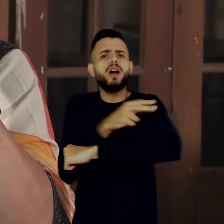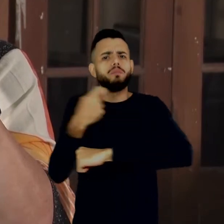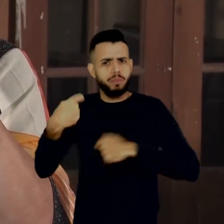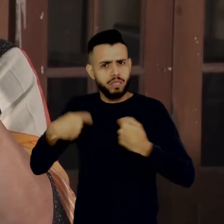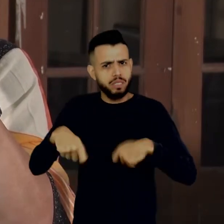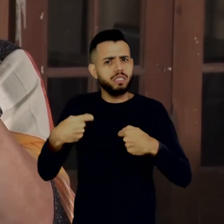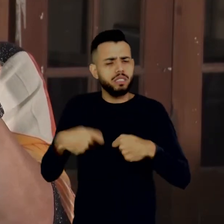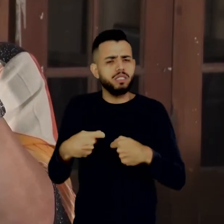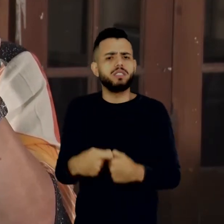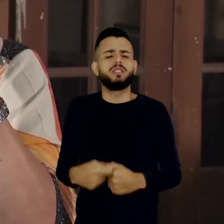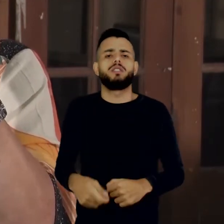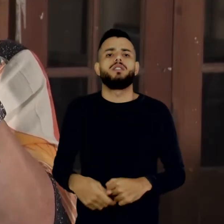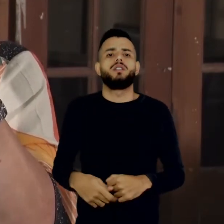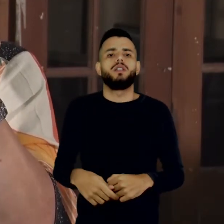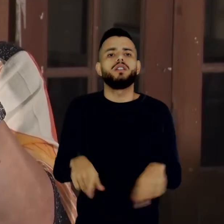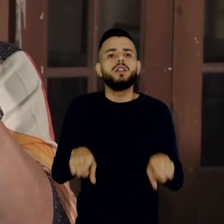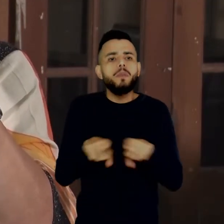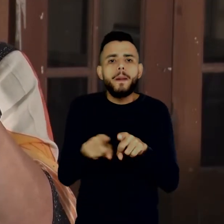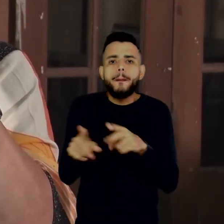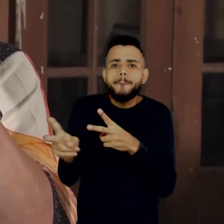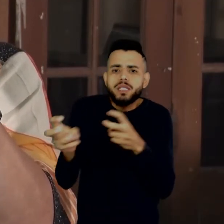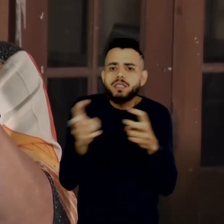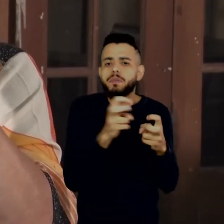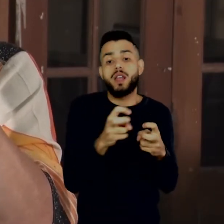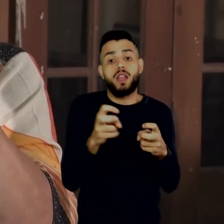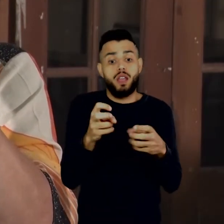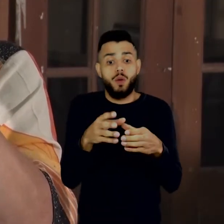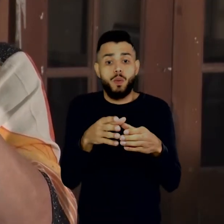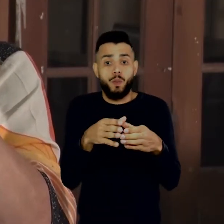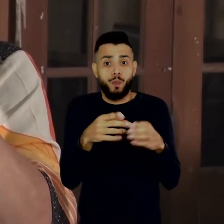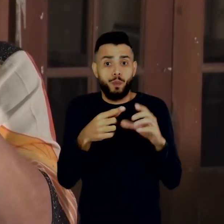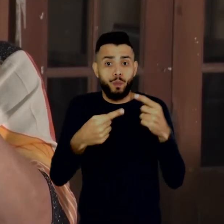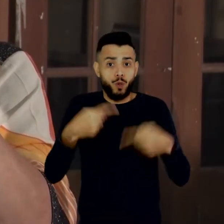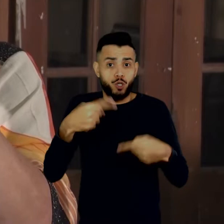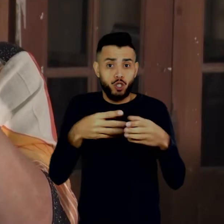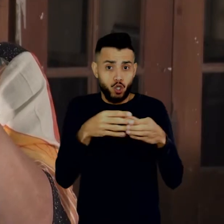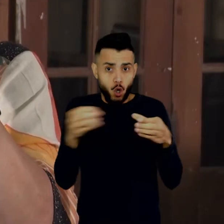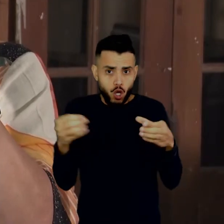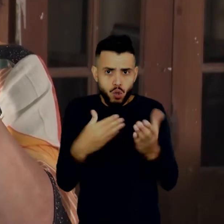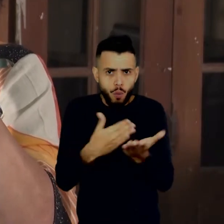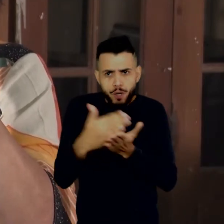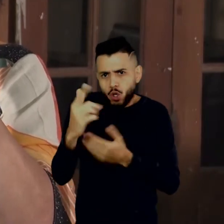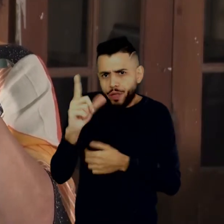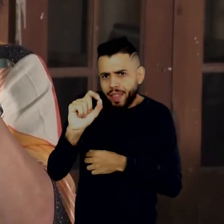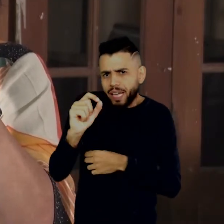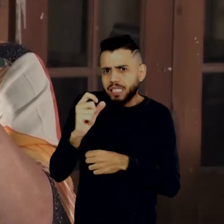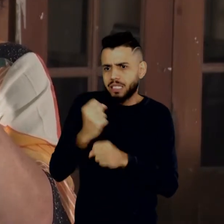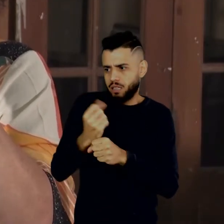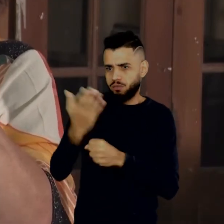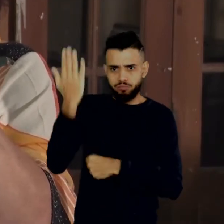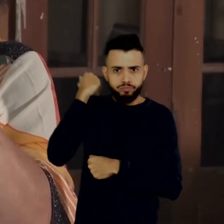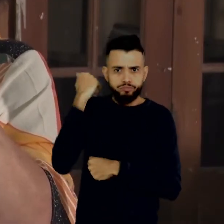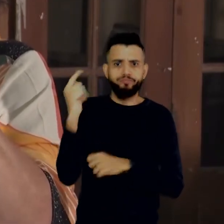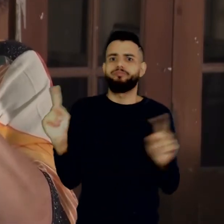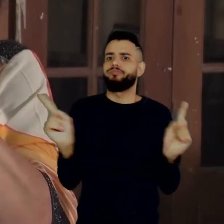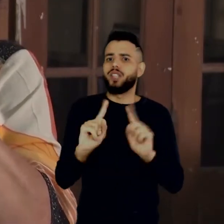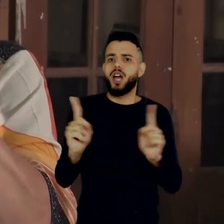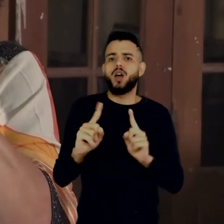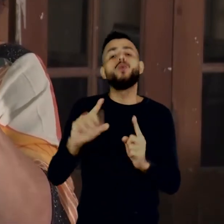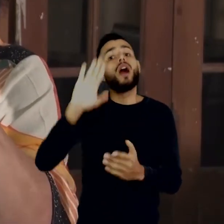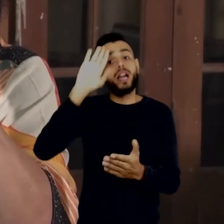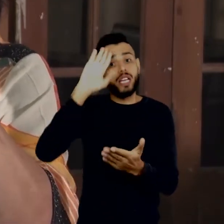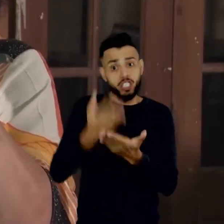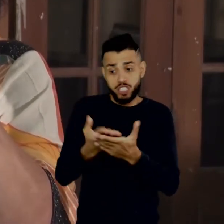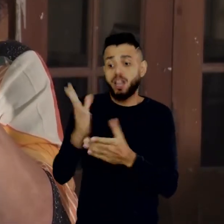que observar que a política de cotas não começou há 10 anos com essa lei, né? Mas a gente acredita que também dentro